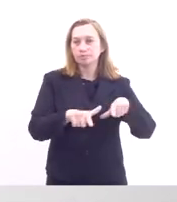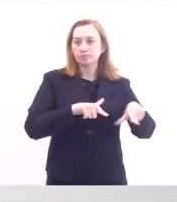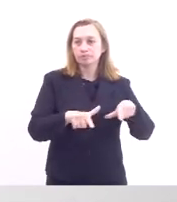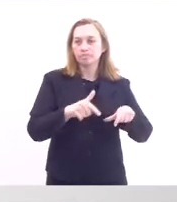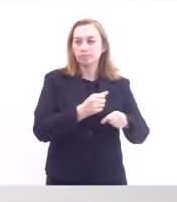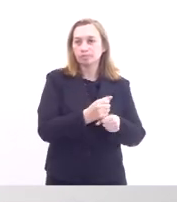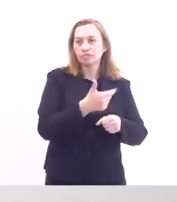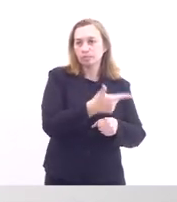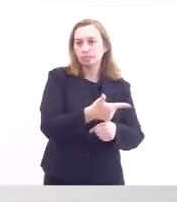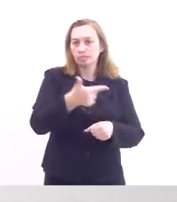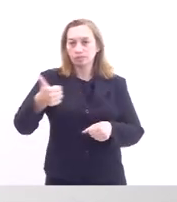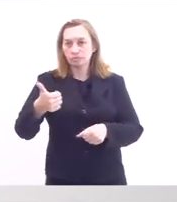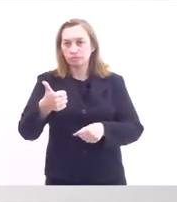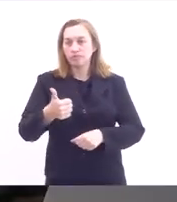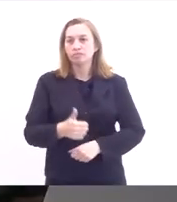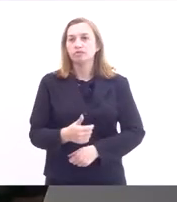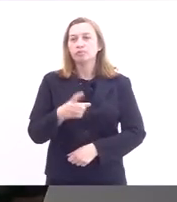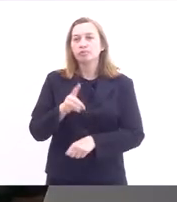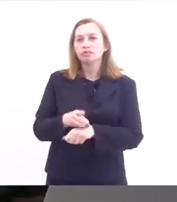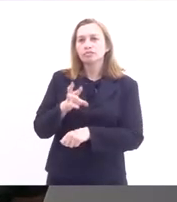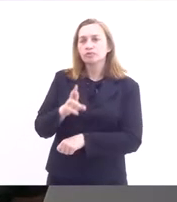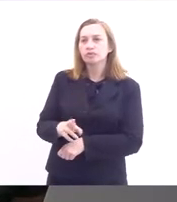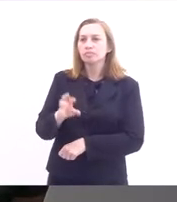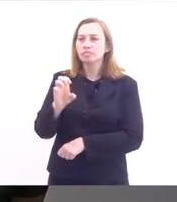2021. Doutora Stefano. É para